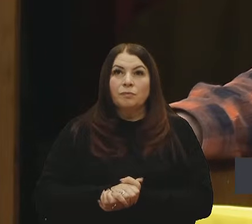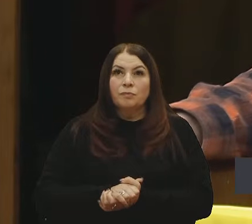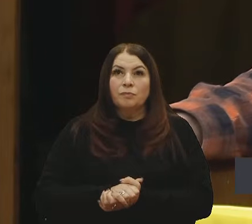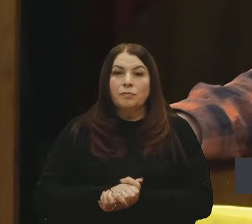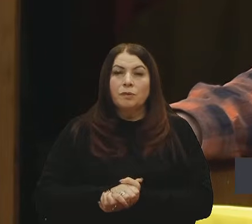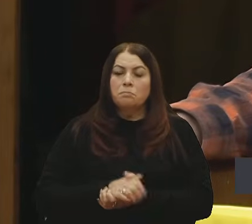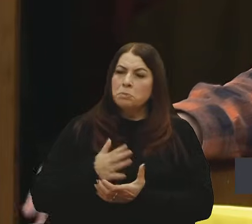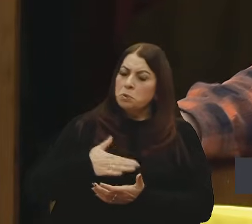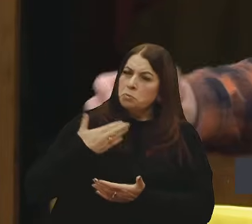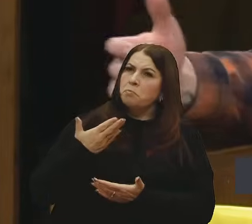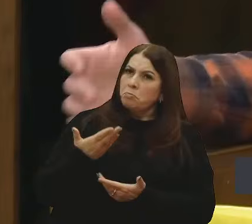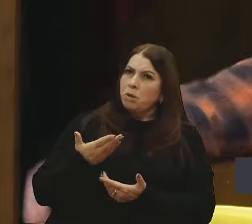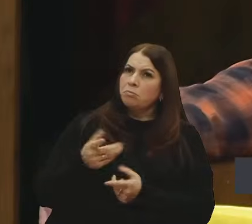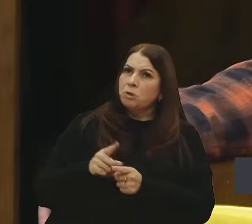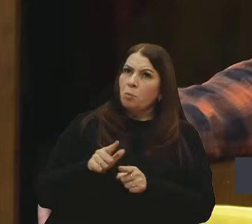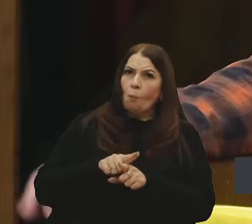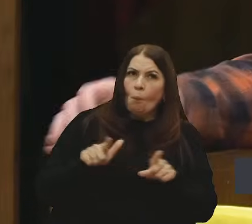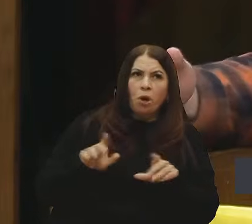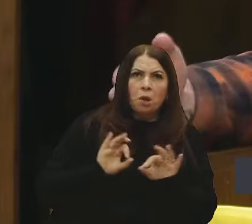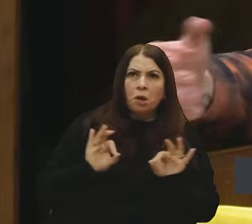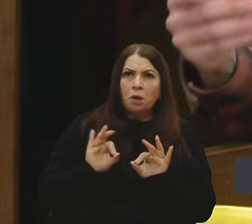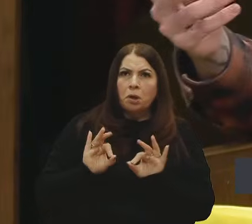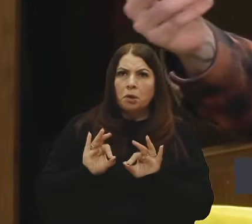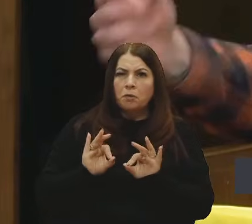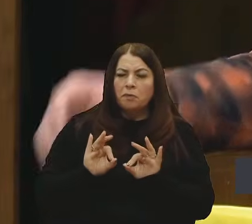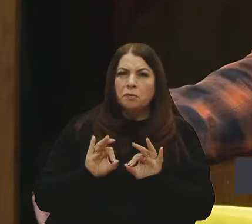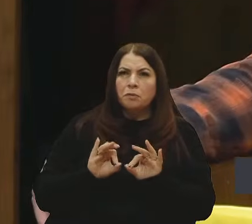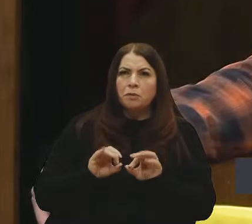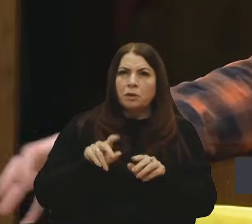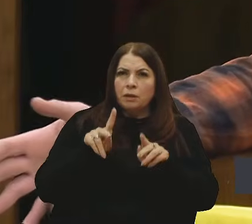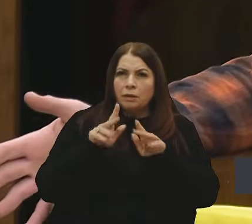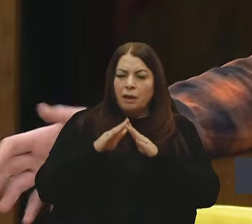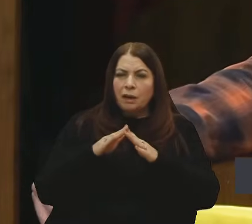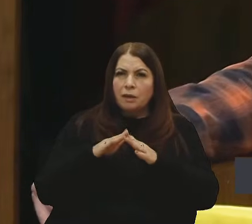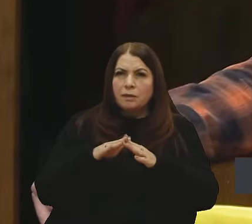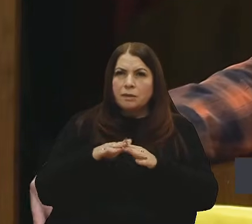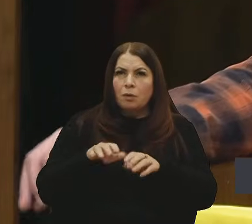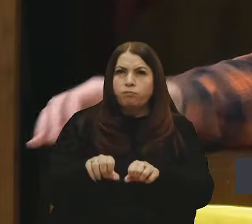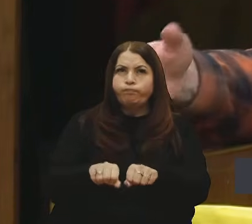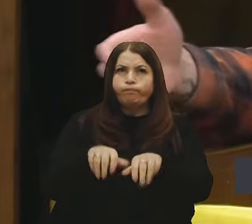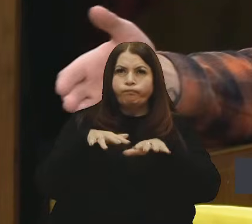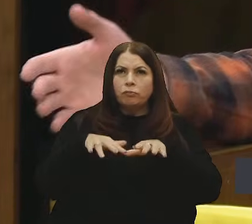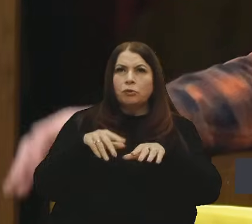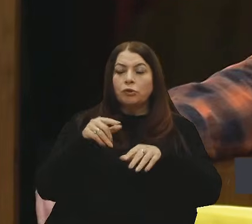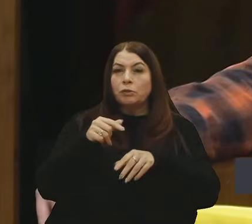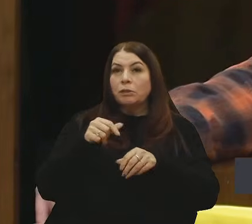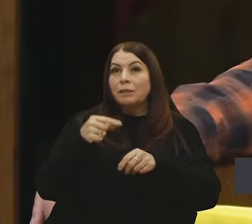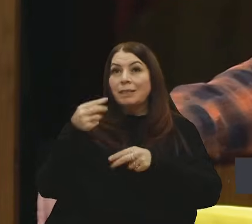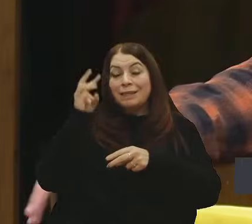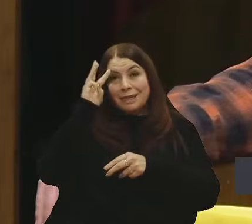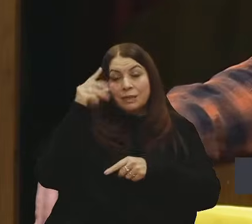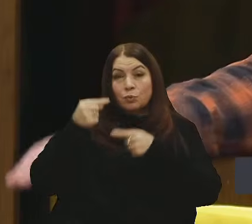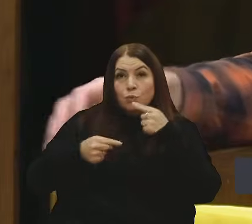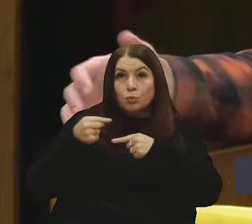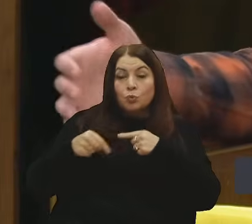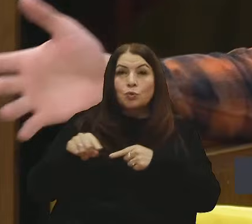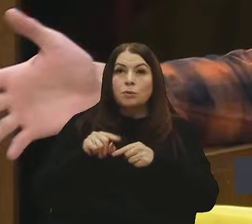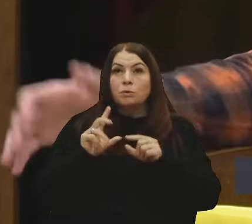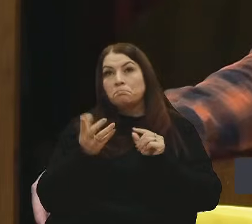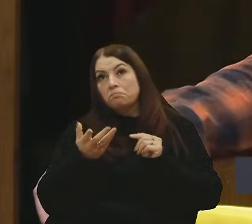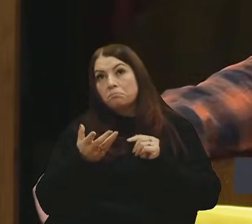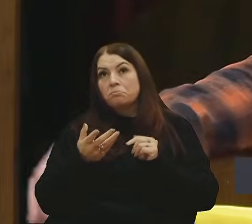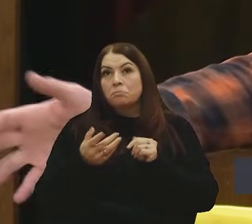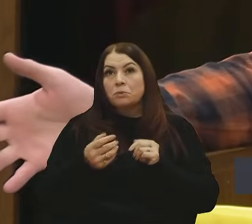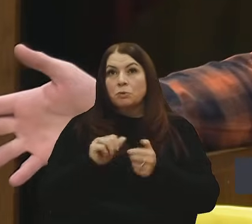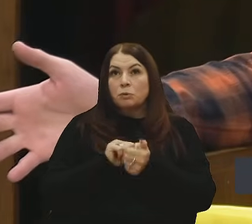Até me surpreende, tá meio vazio hoje, né? A última vez que eu vi essa casa tão cheia foi terça-feira, quando a gente estava discutindo supostamente